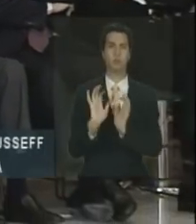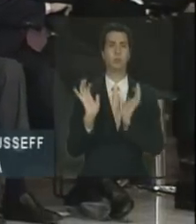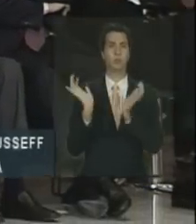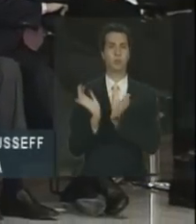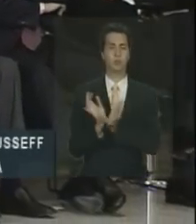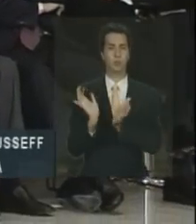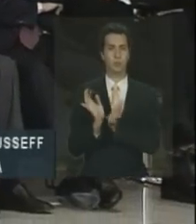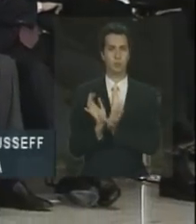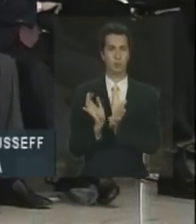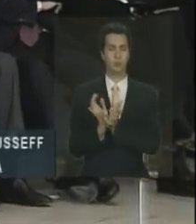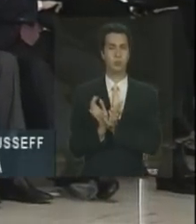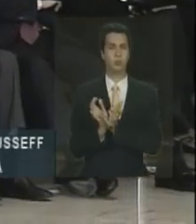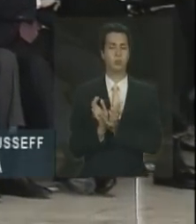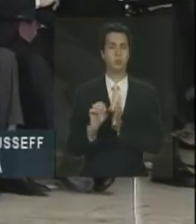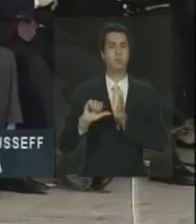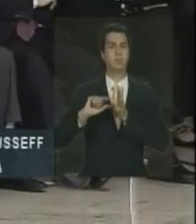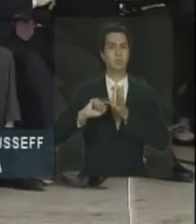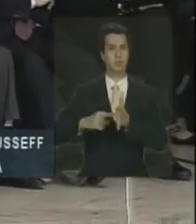centrais sindicais.